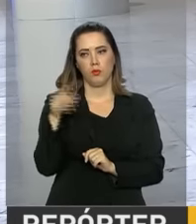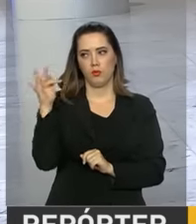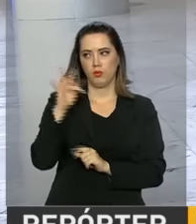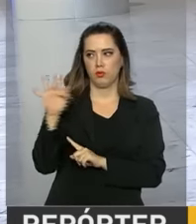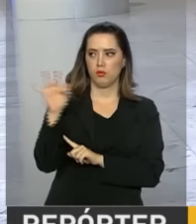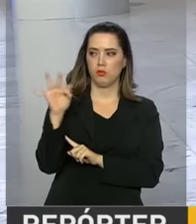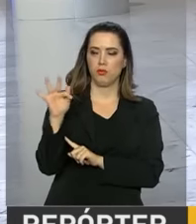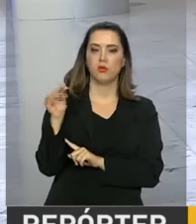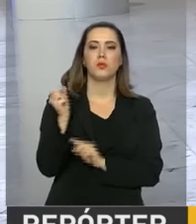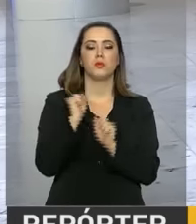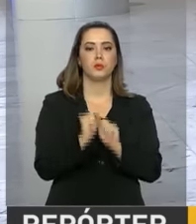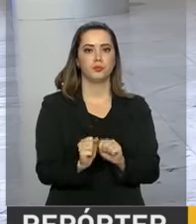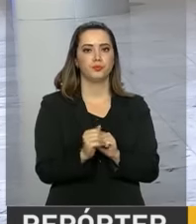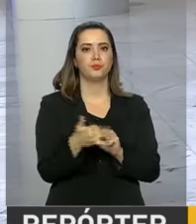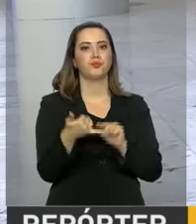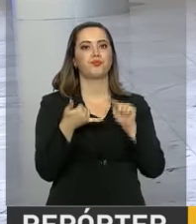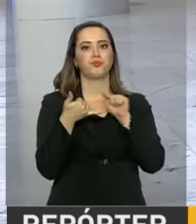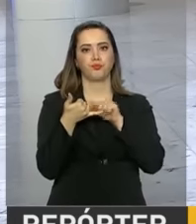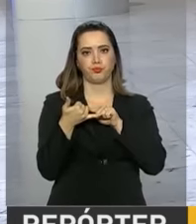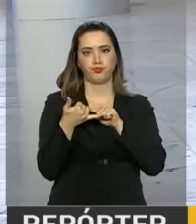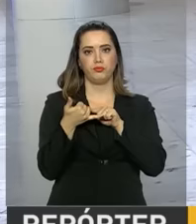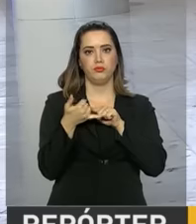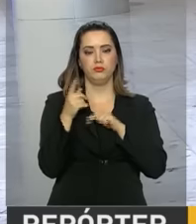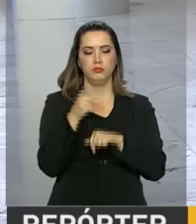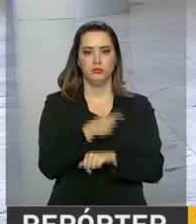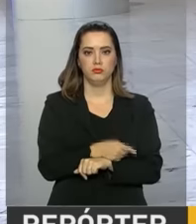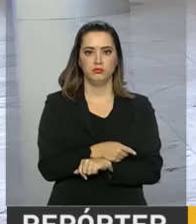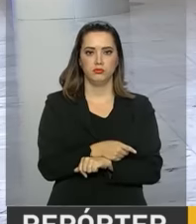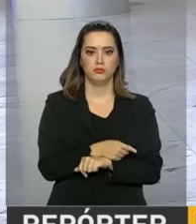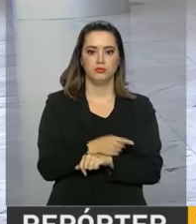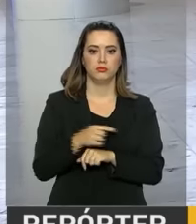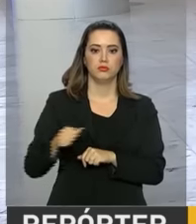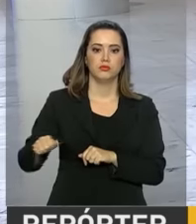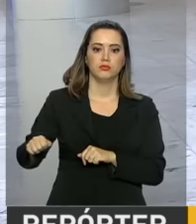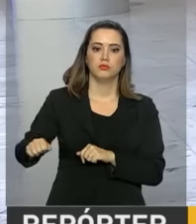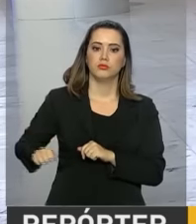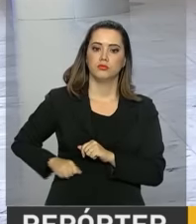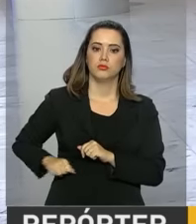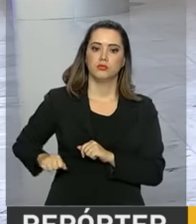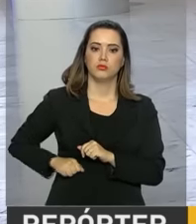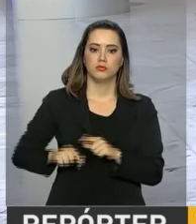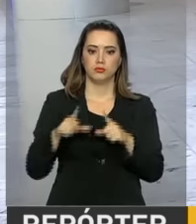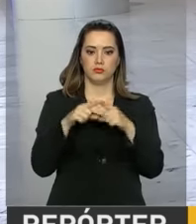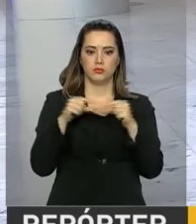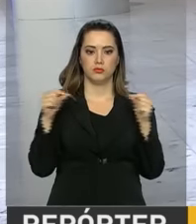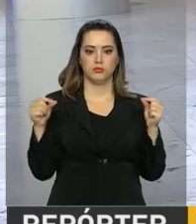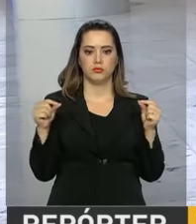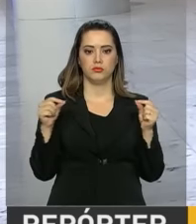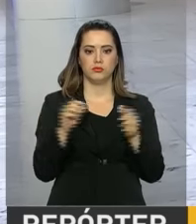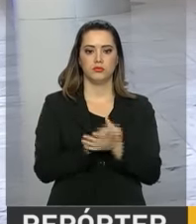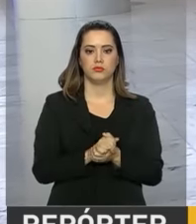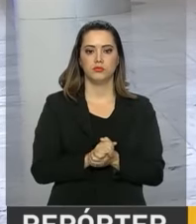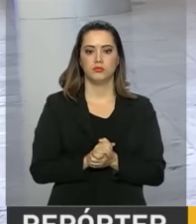de Nice, pode entrar em contato com o consulado do Brasil na França pelo número